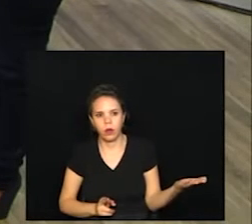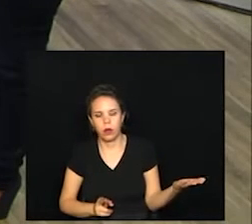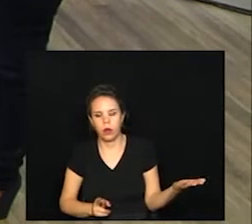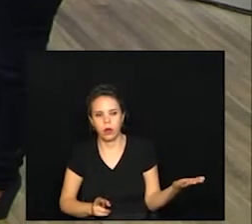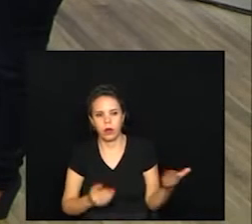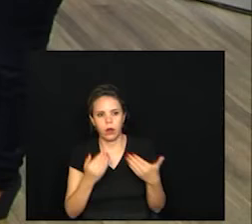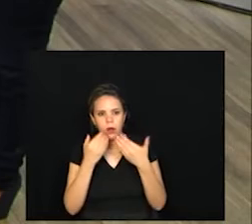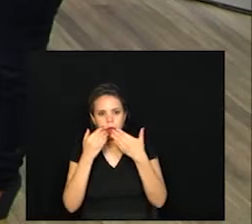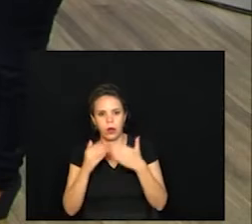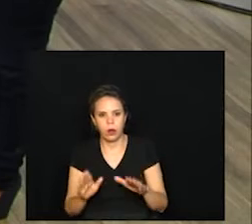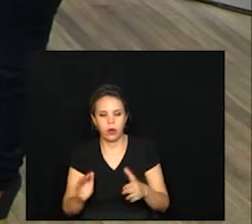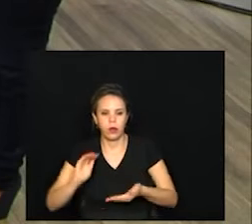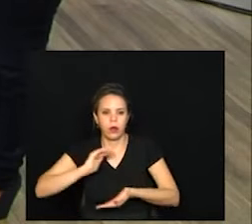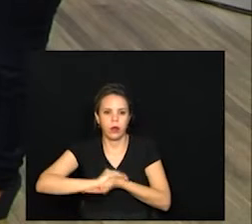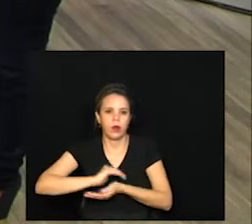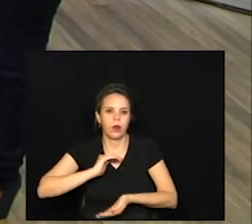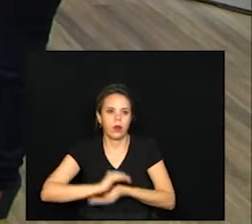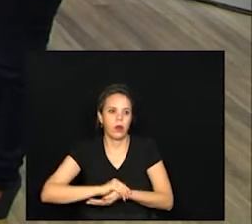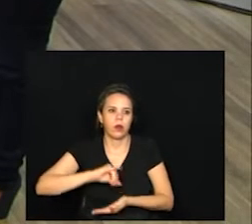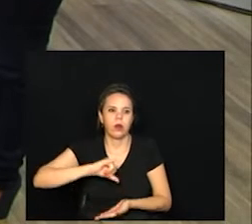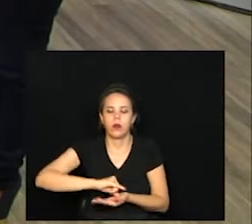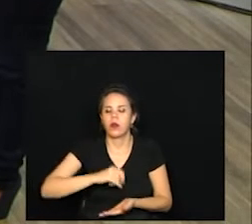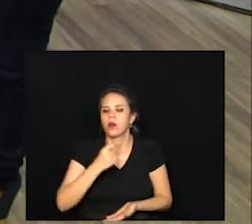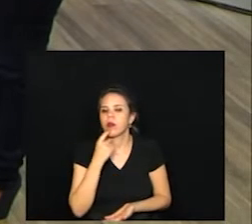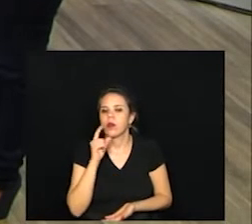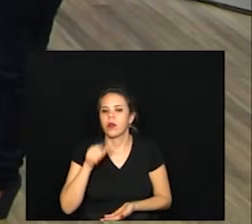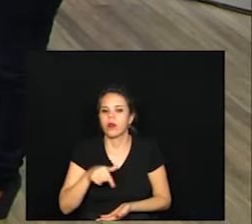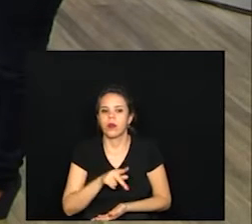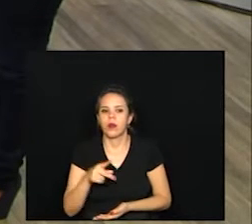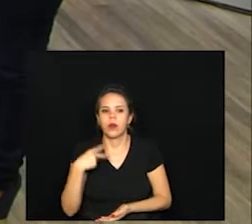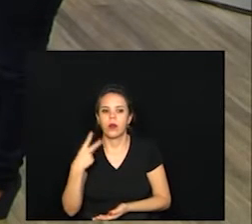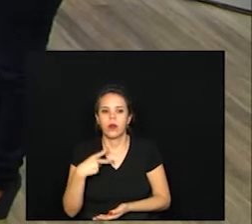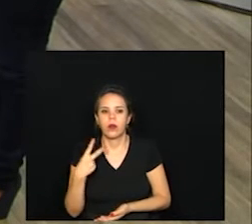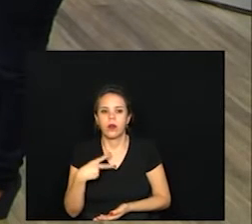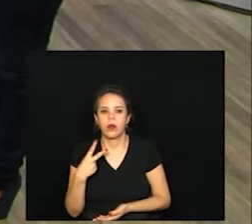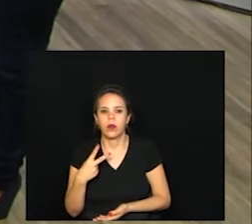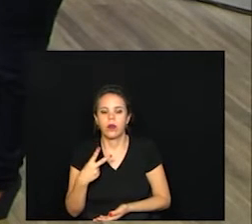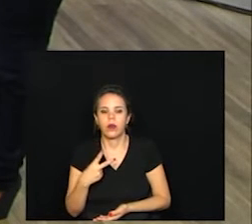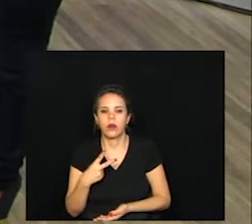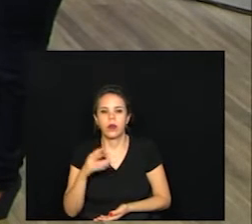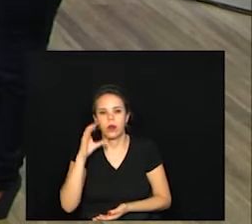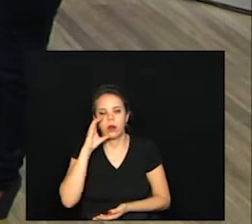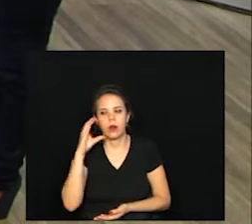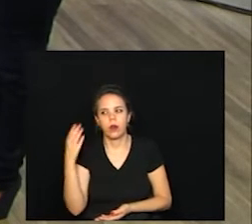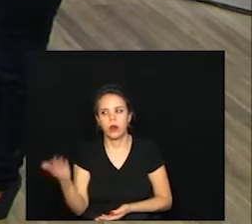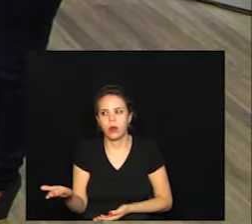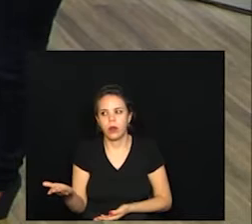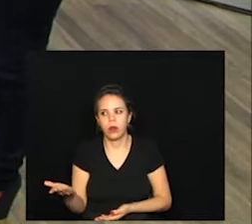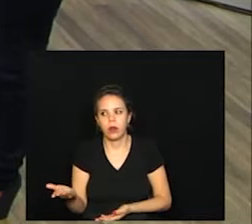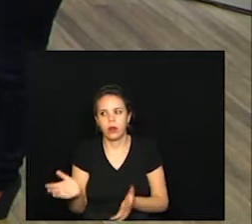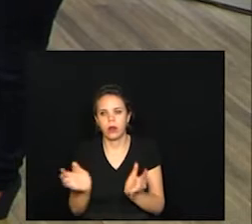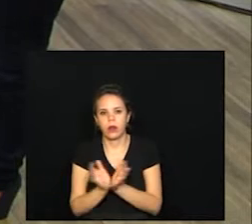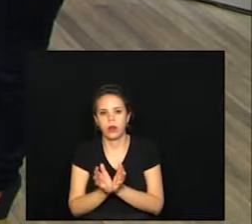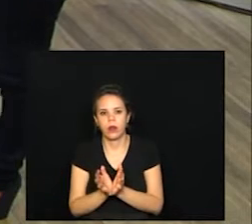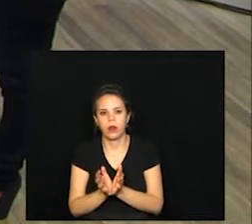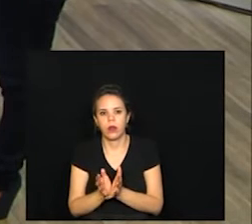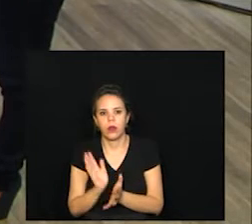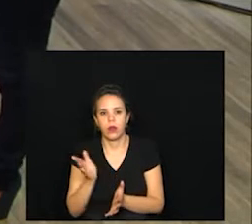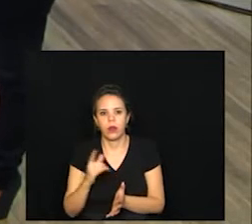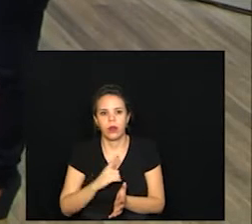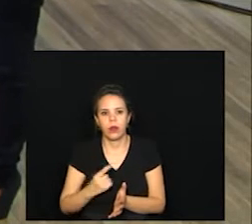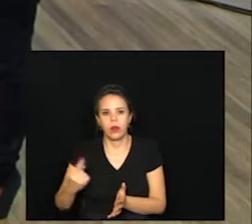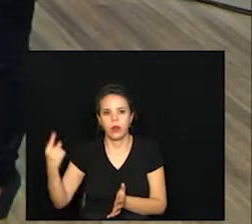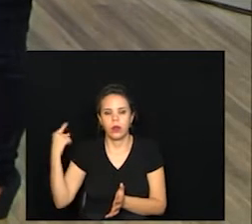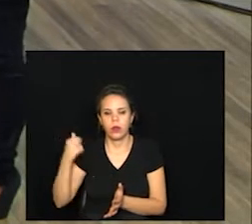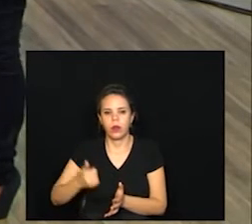a reabertura do Poupa Tempo na região central de Campinas. Ela é presidida pelo vereador Luiz Cirilo. Essa comissão, ela já teve